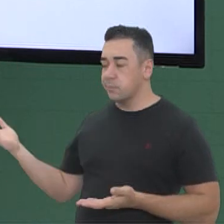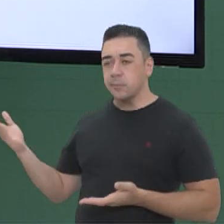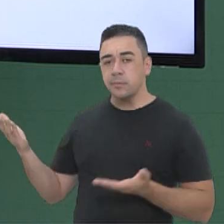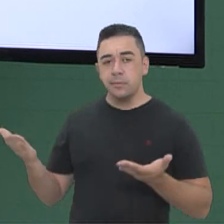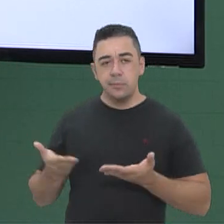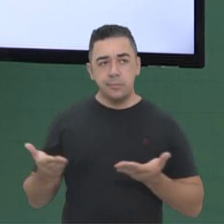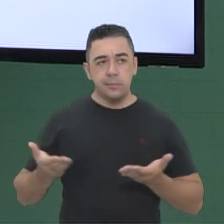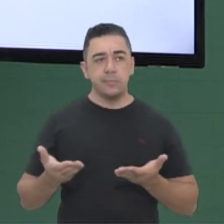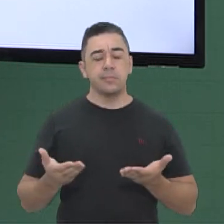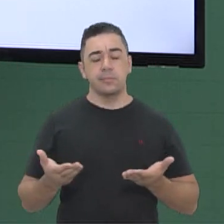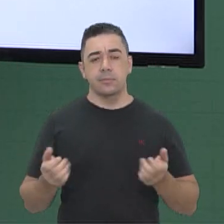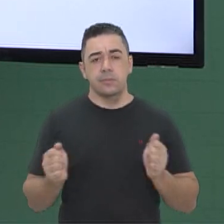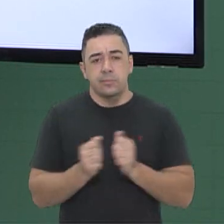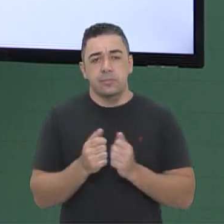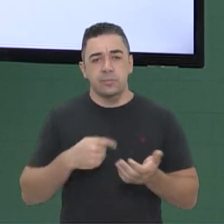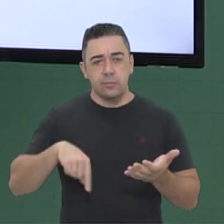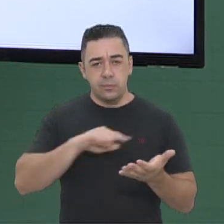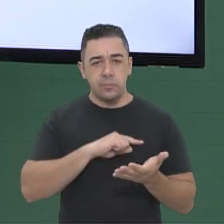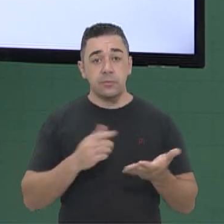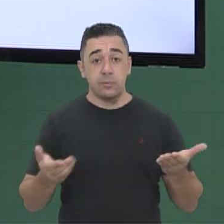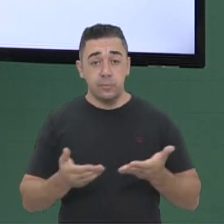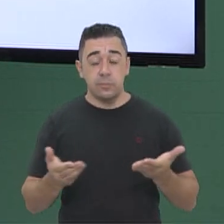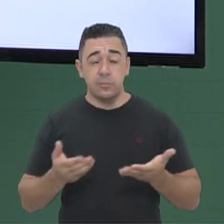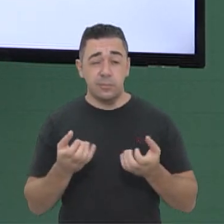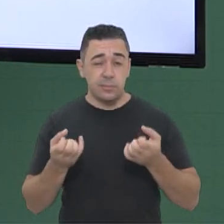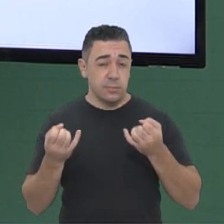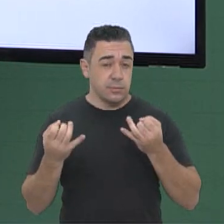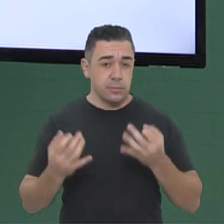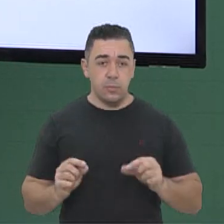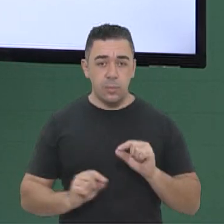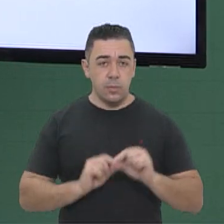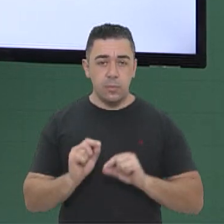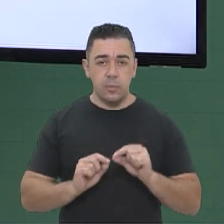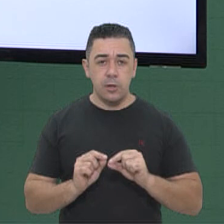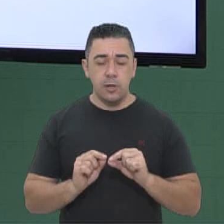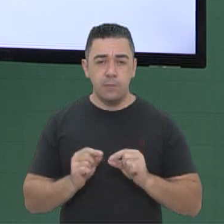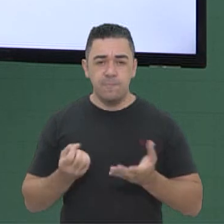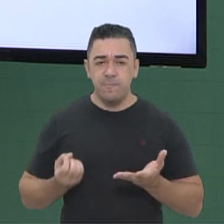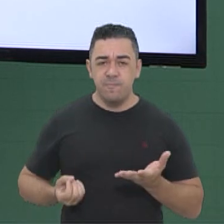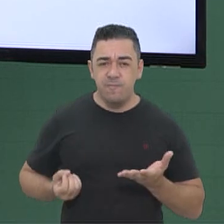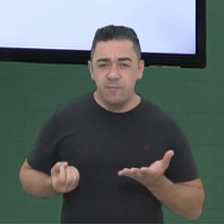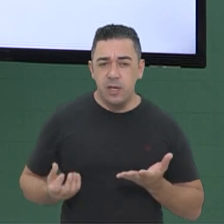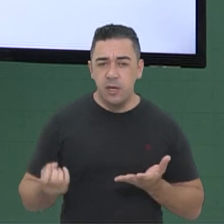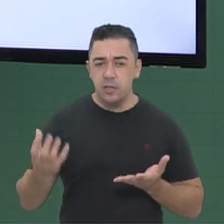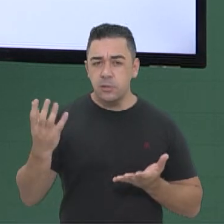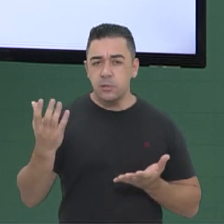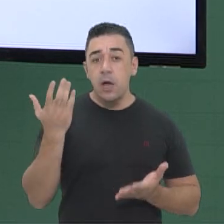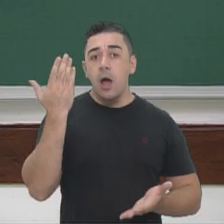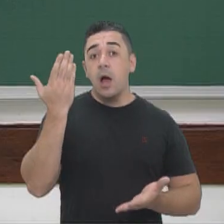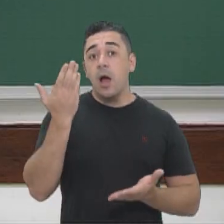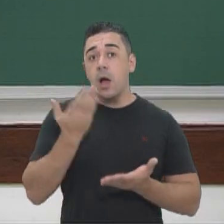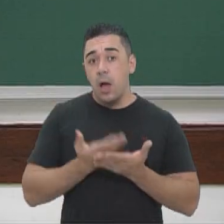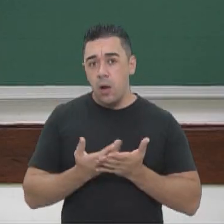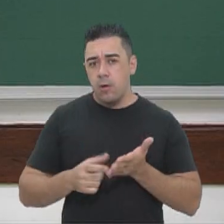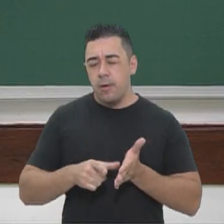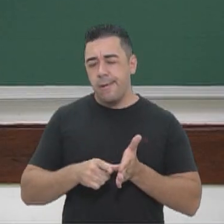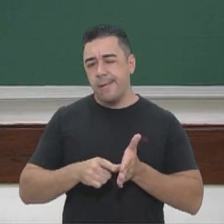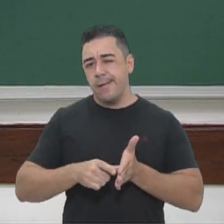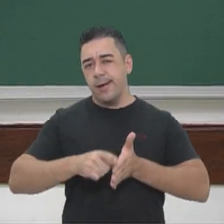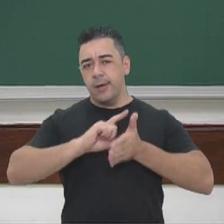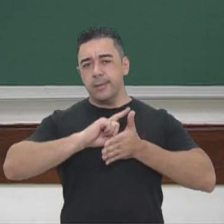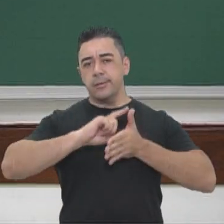Estamos acá nuevamente para hablar de los viajes. Em algumas aulas anteriores, estávamos